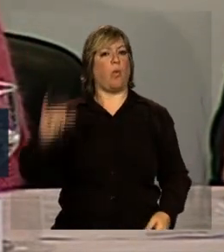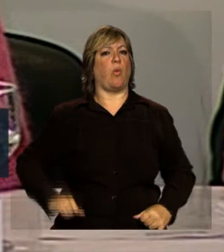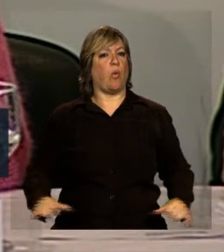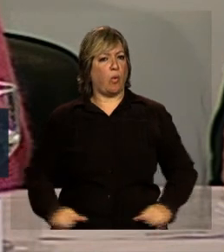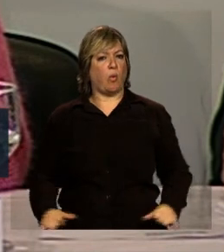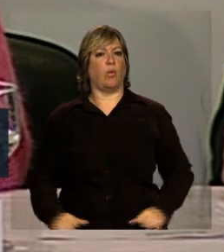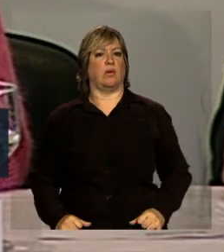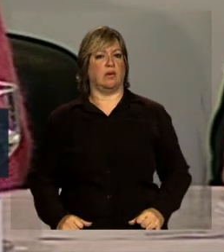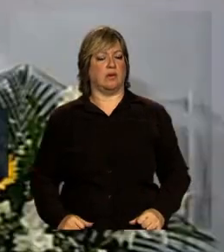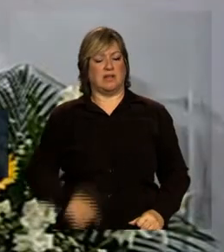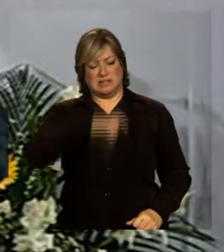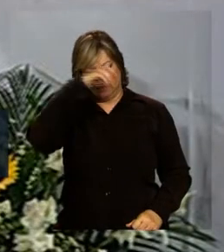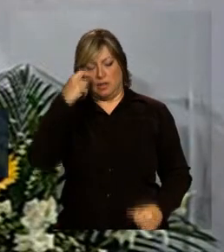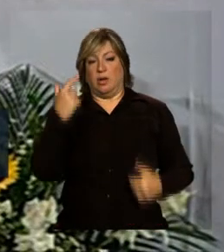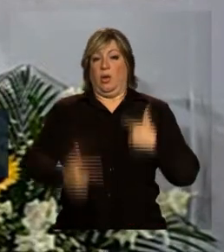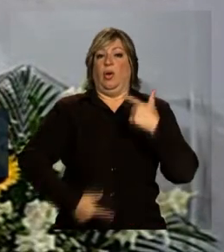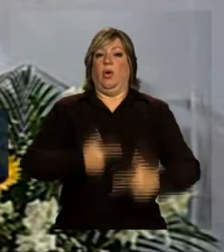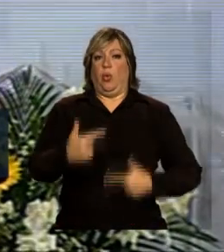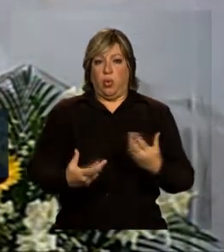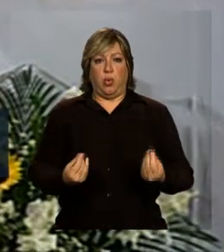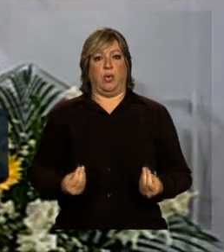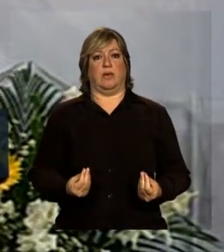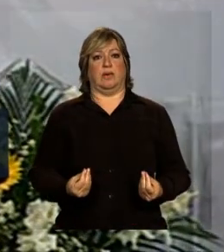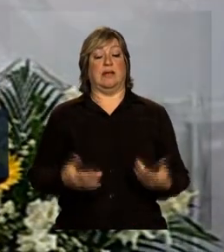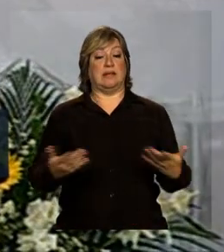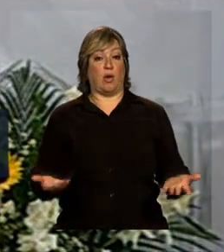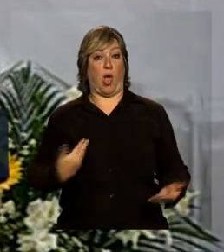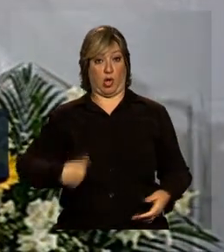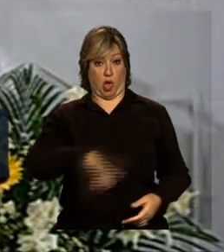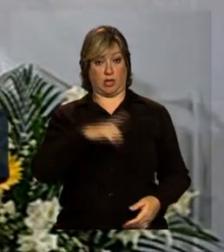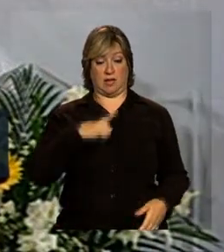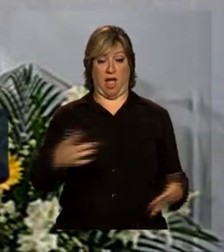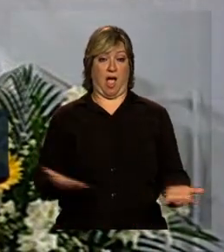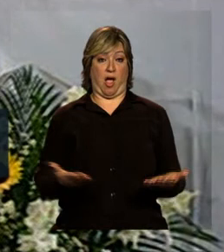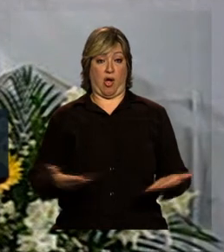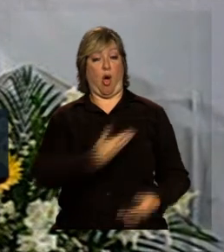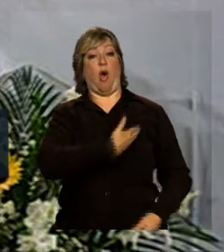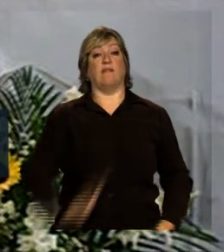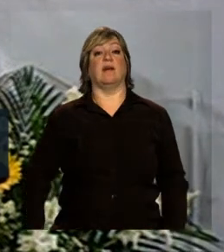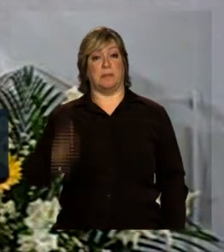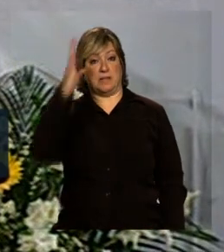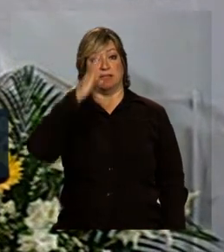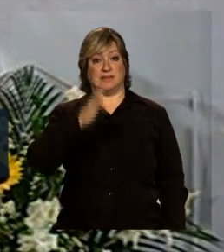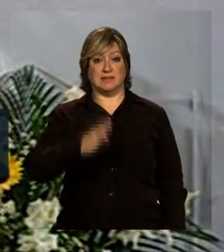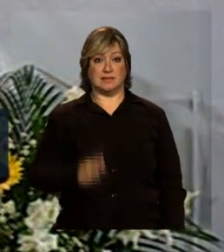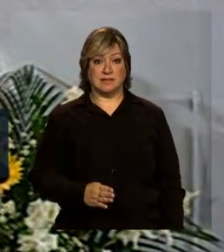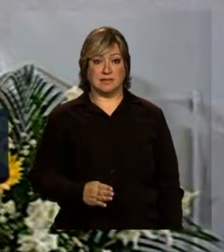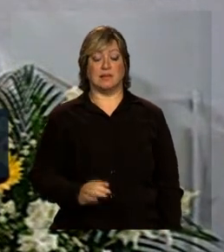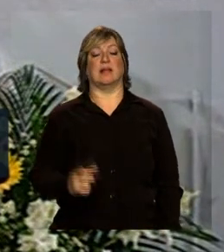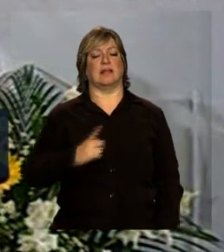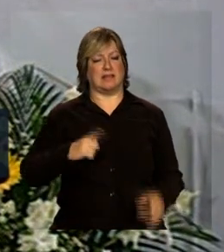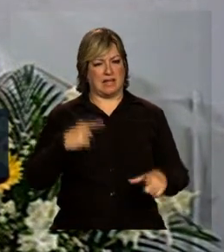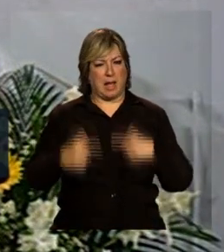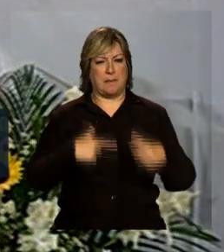muita luta. Agora, nós estamos agora, o governo brasileiro está